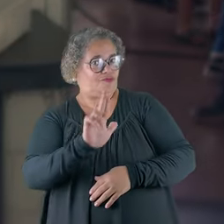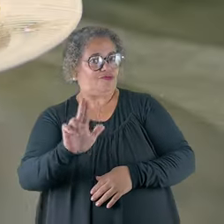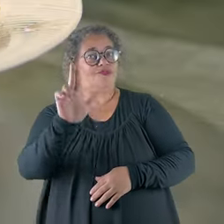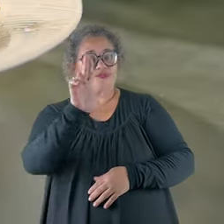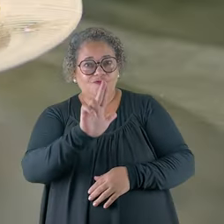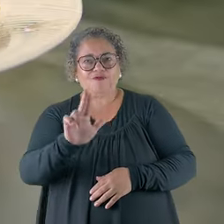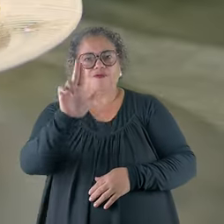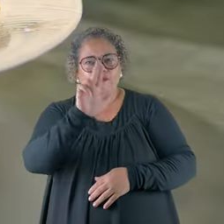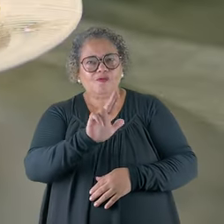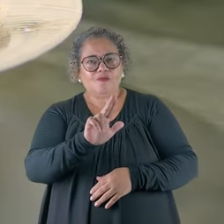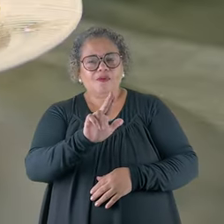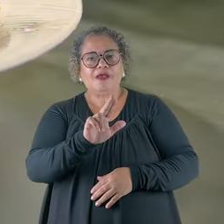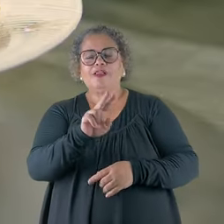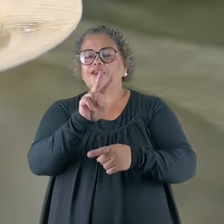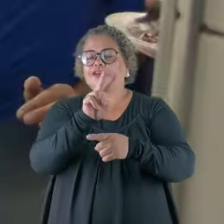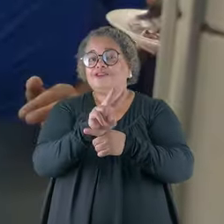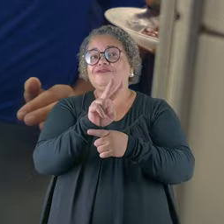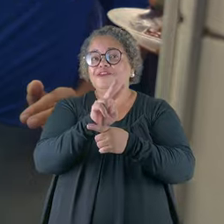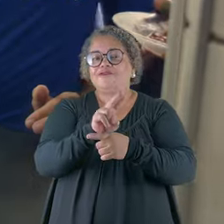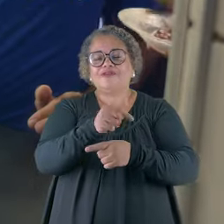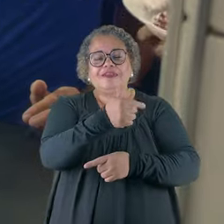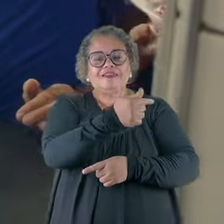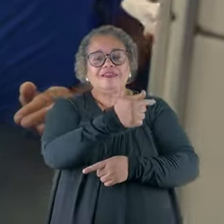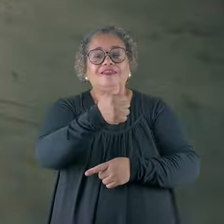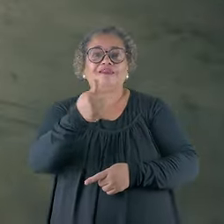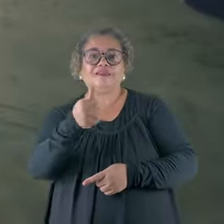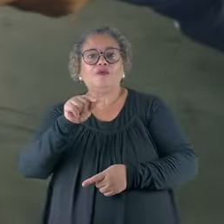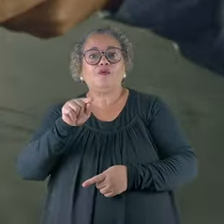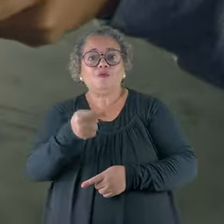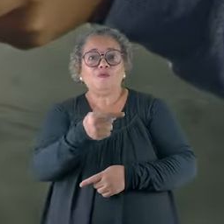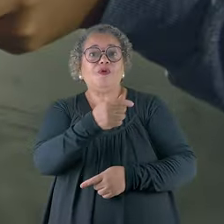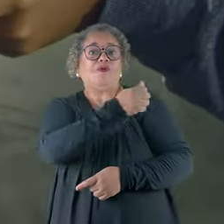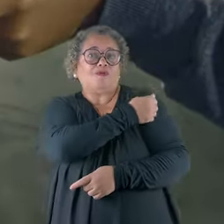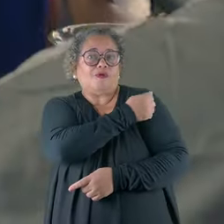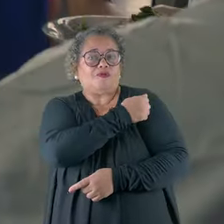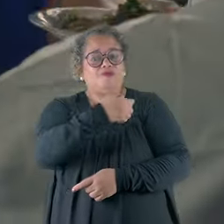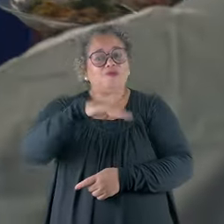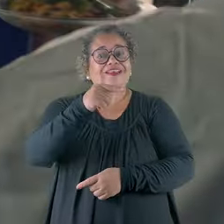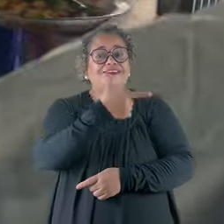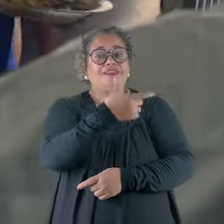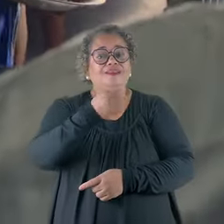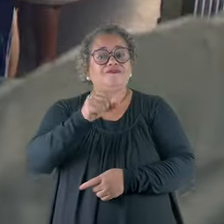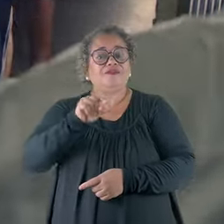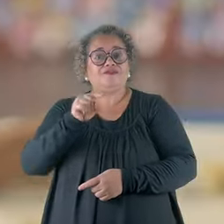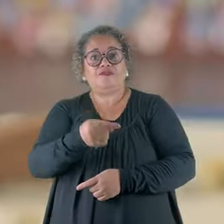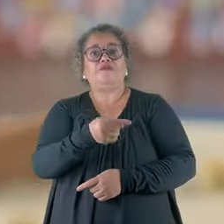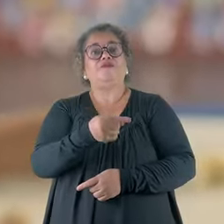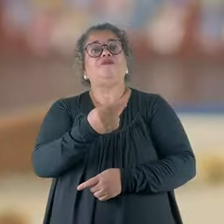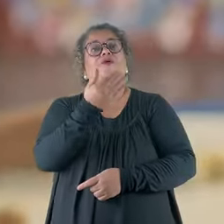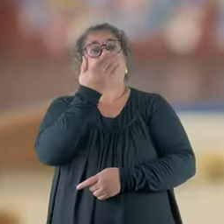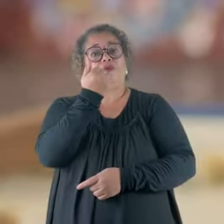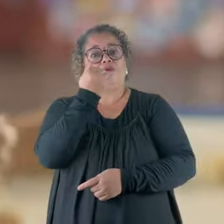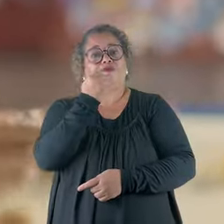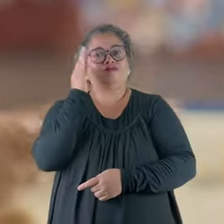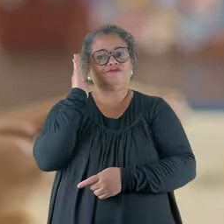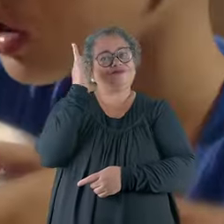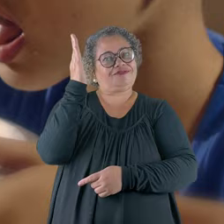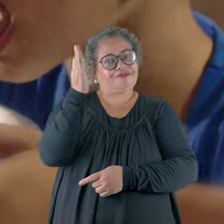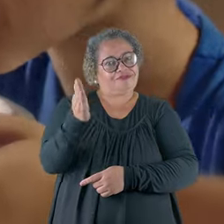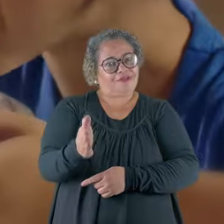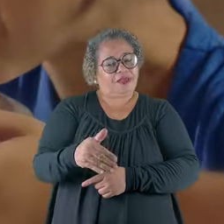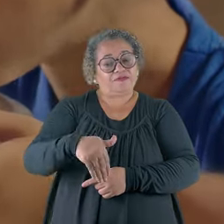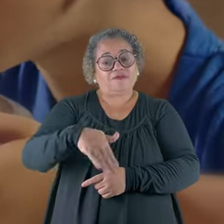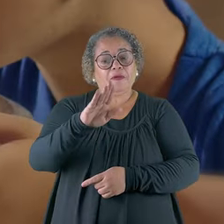golandia faz para levar aos nossos 71.000 alunos mais de 120.000 refeições diariamente é mais que a